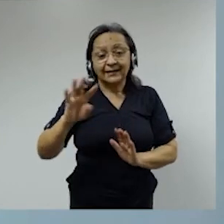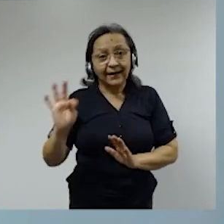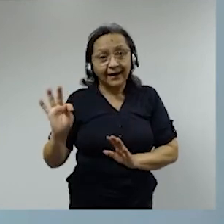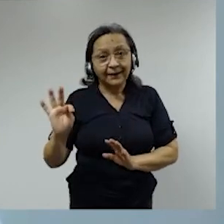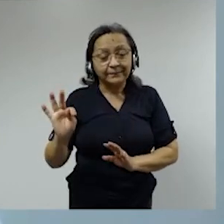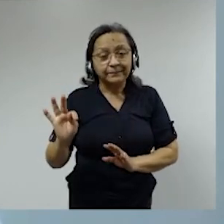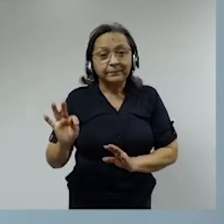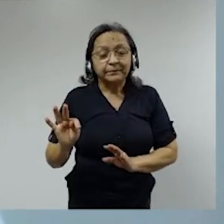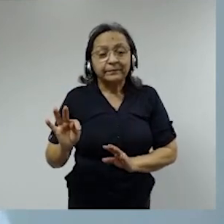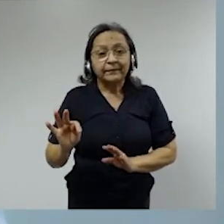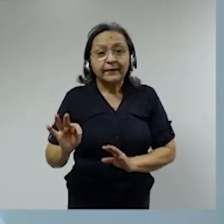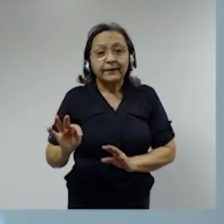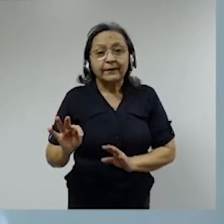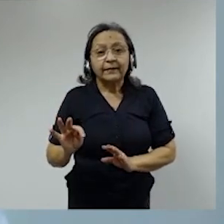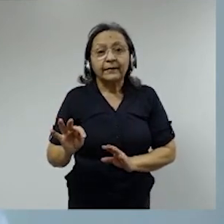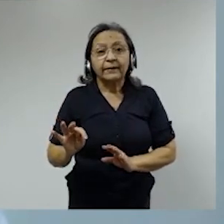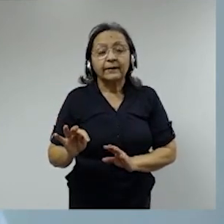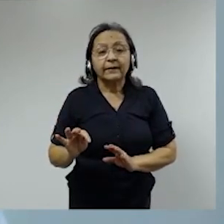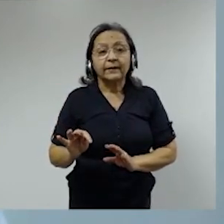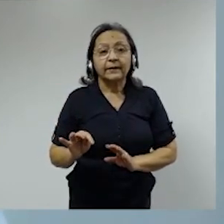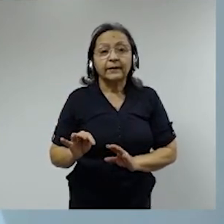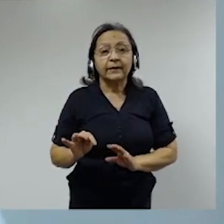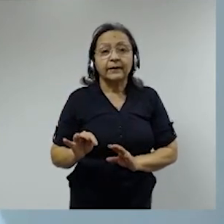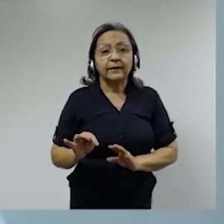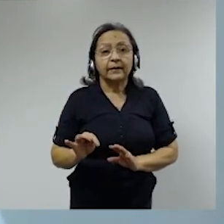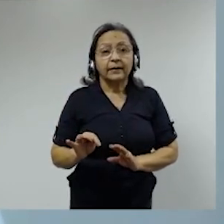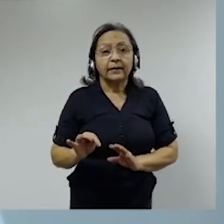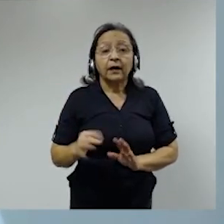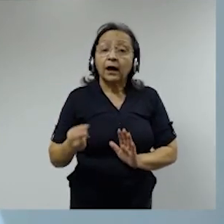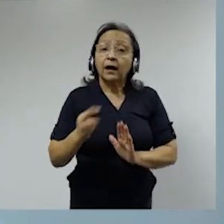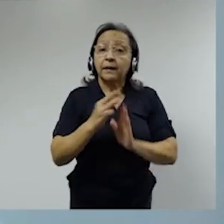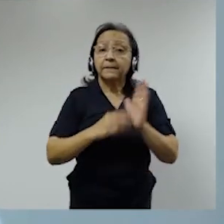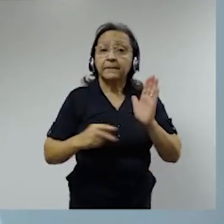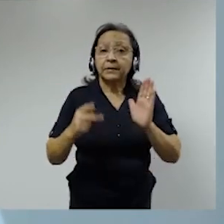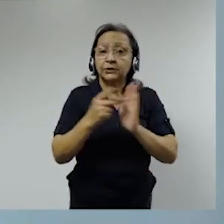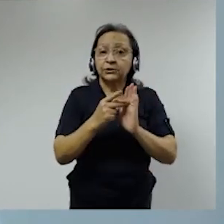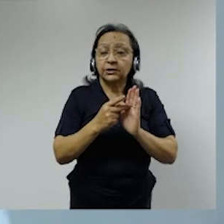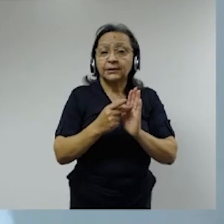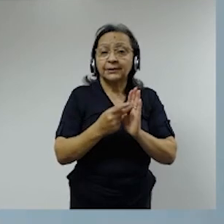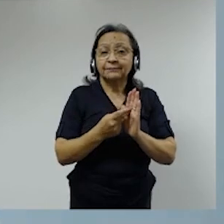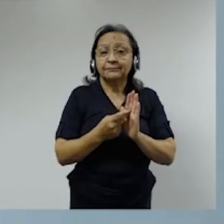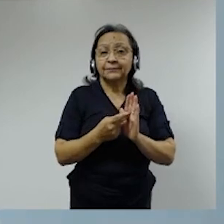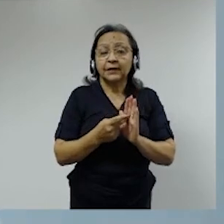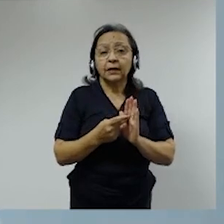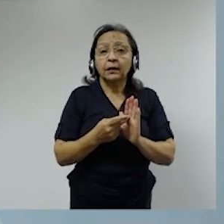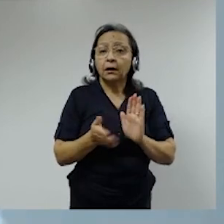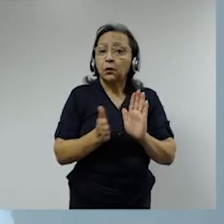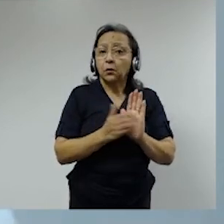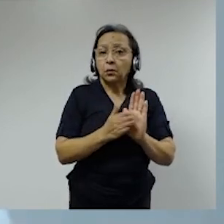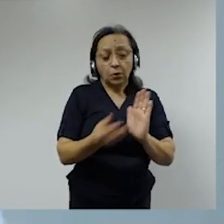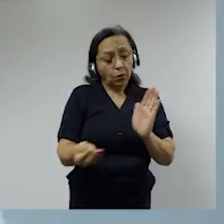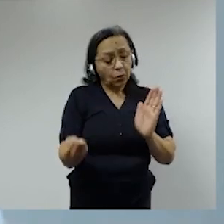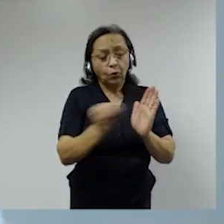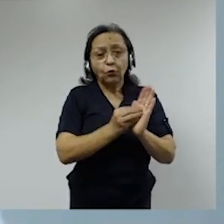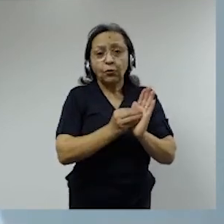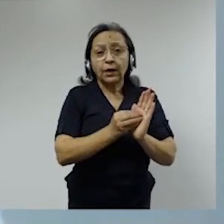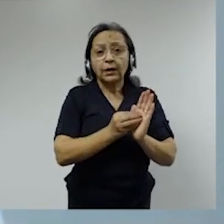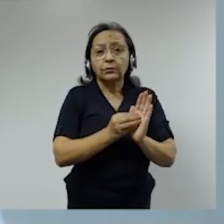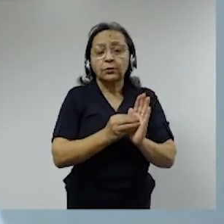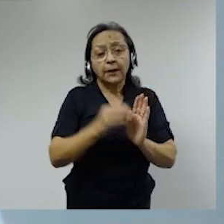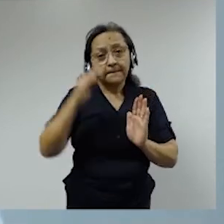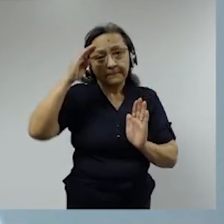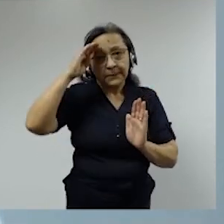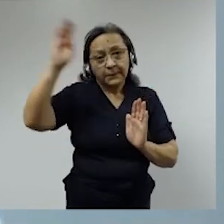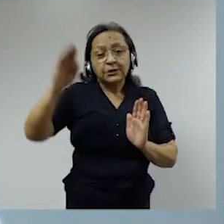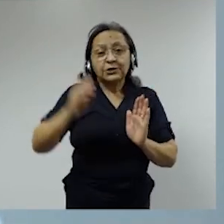me penitencio, a medida provisória ou as medidas provisórias estabeleceram, principalmente